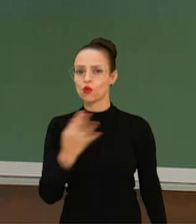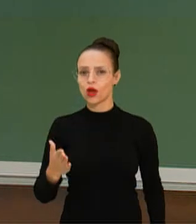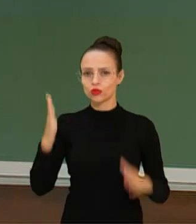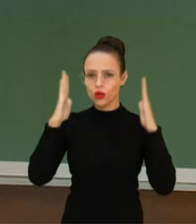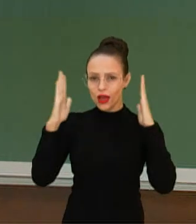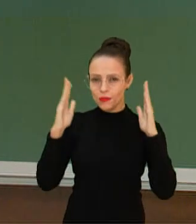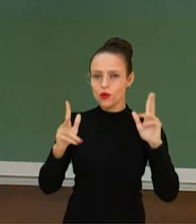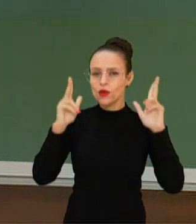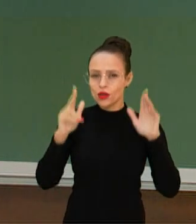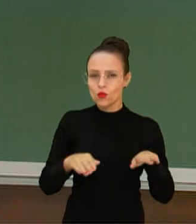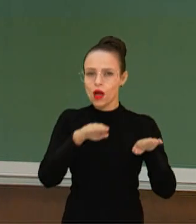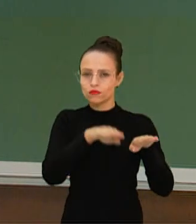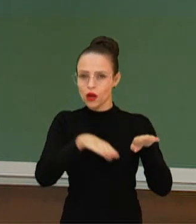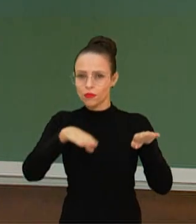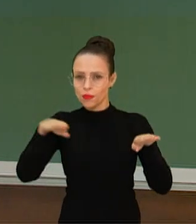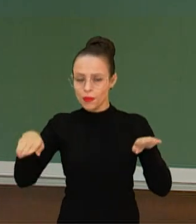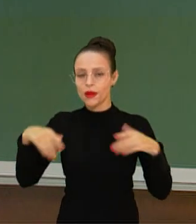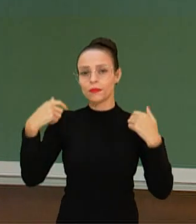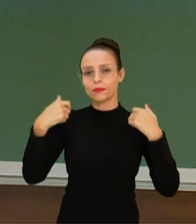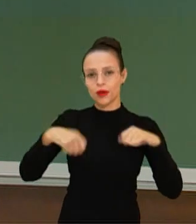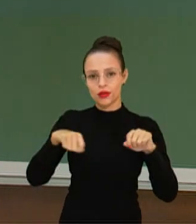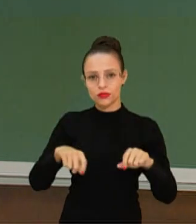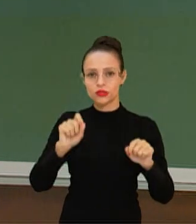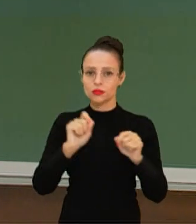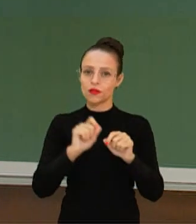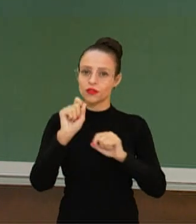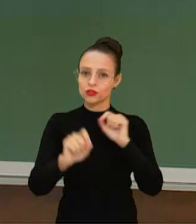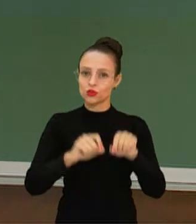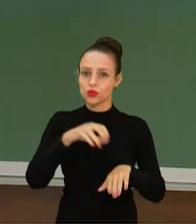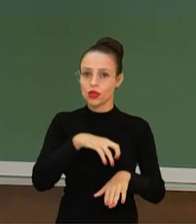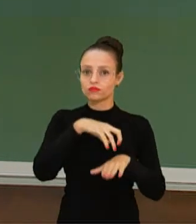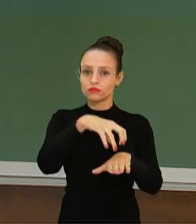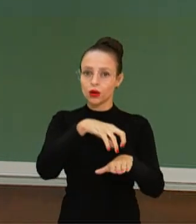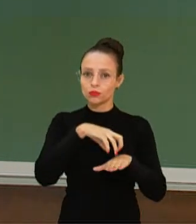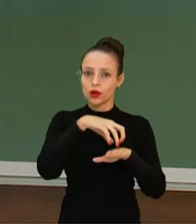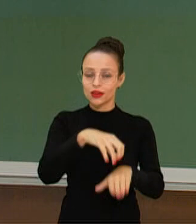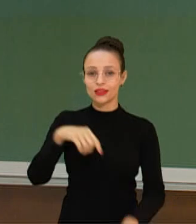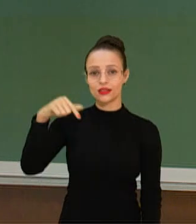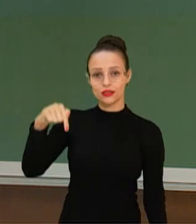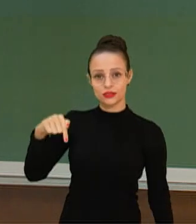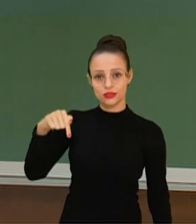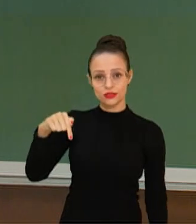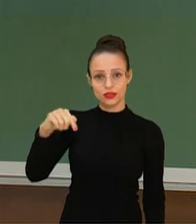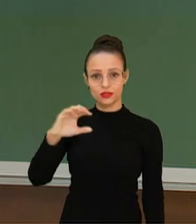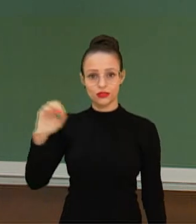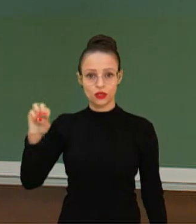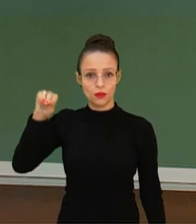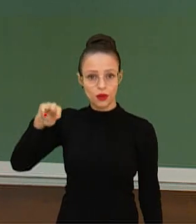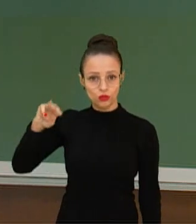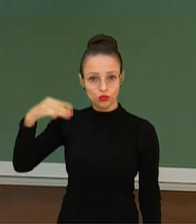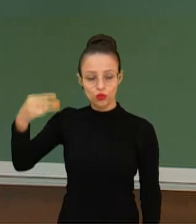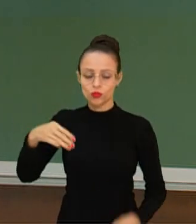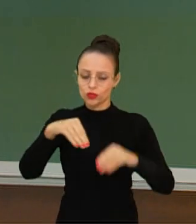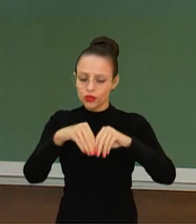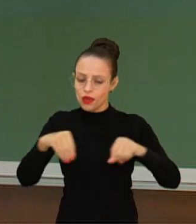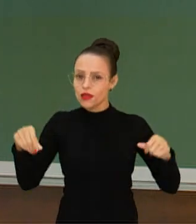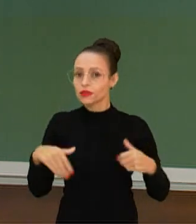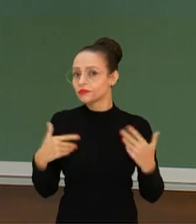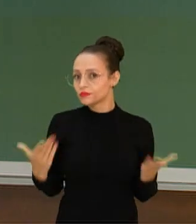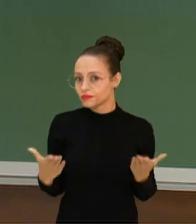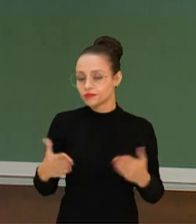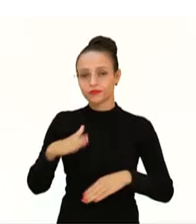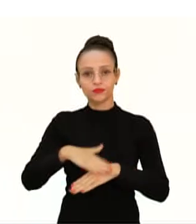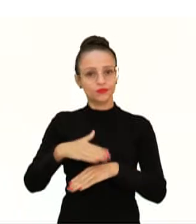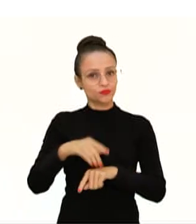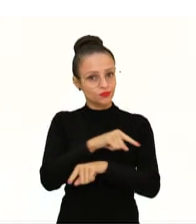igual a esse serão necessários para transportar 700 metros cúbicos de areia? Eu